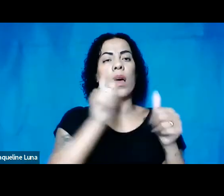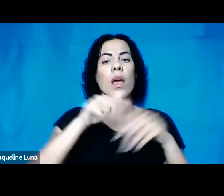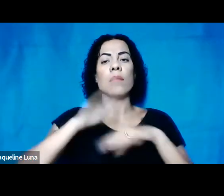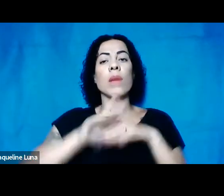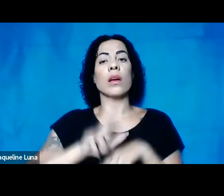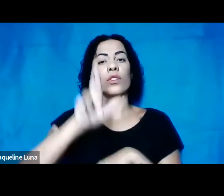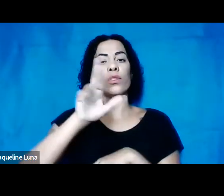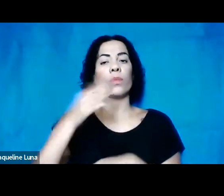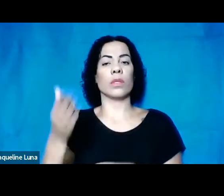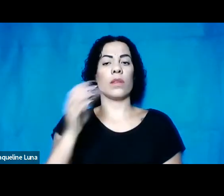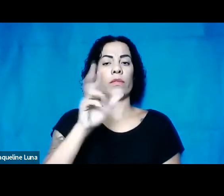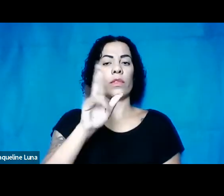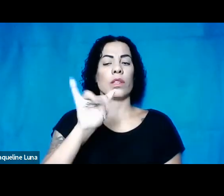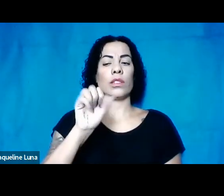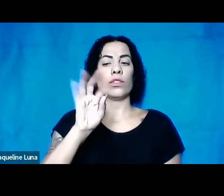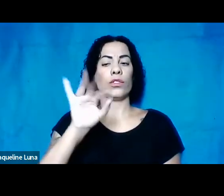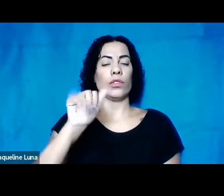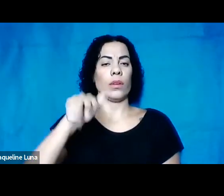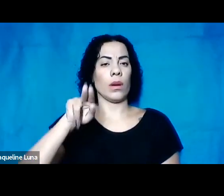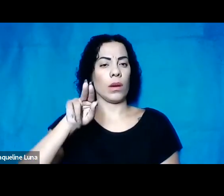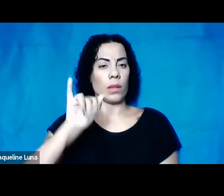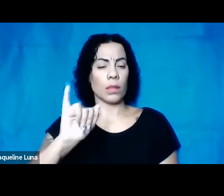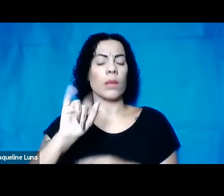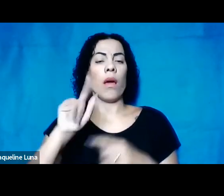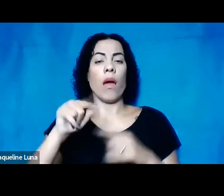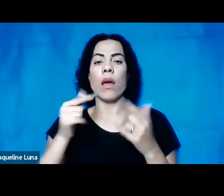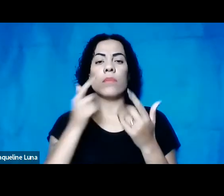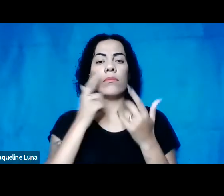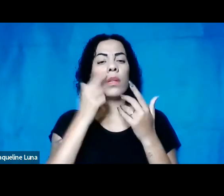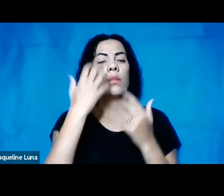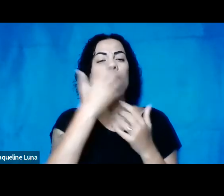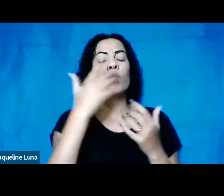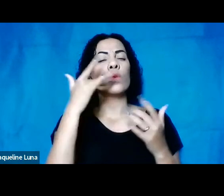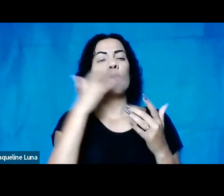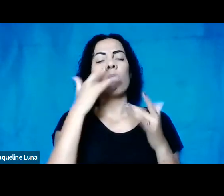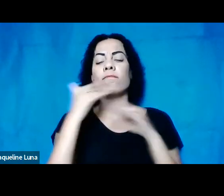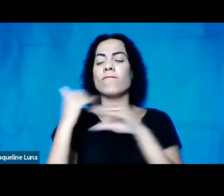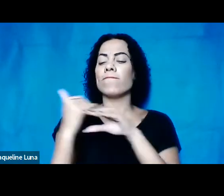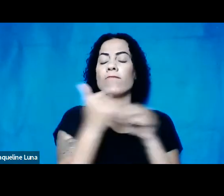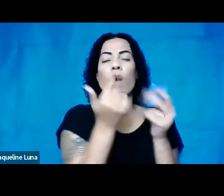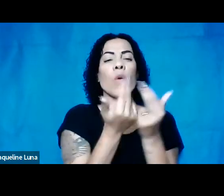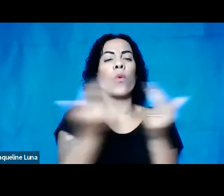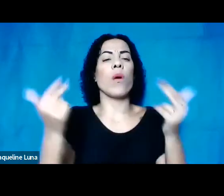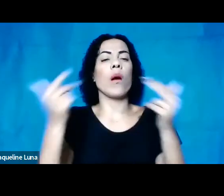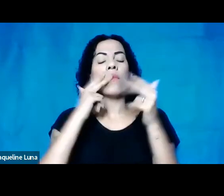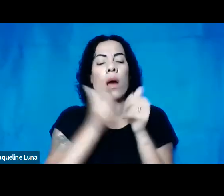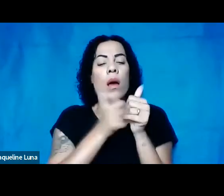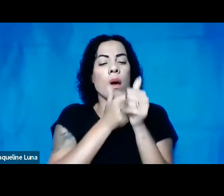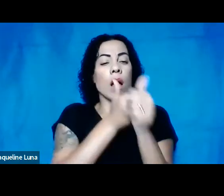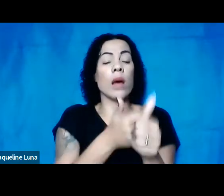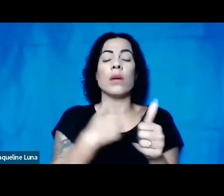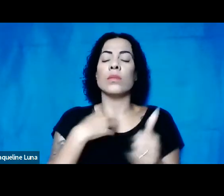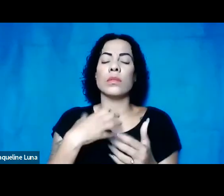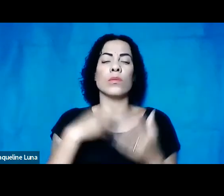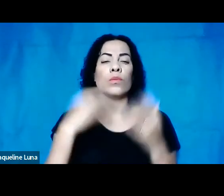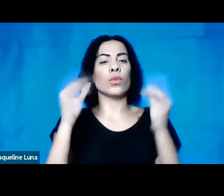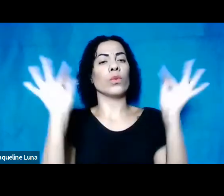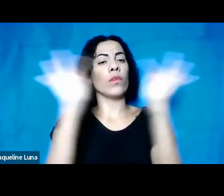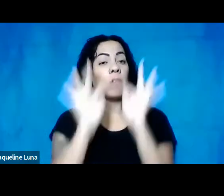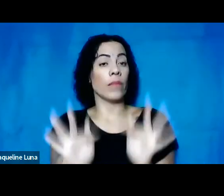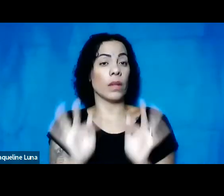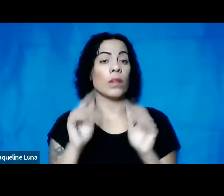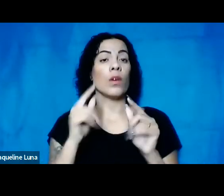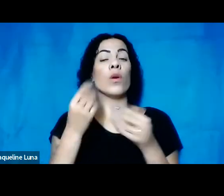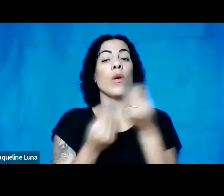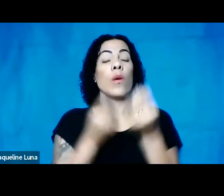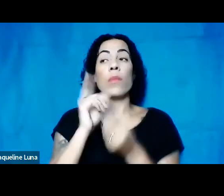Cristiane, super harmônica também, e estou muito feliz e muito satisfeita com os